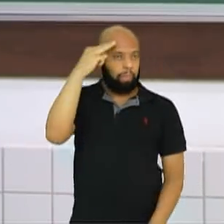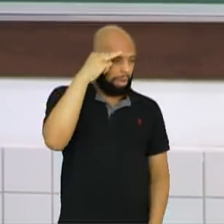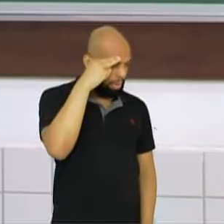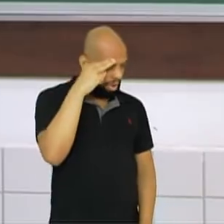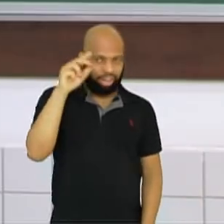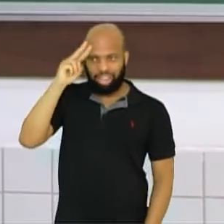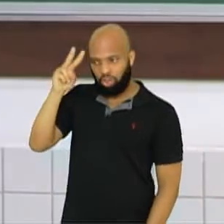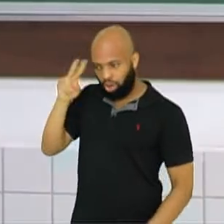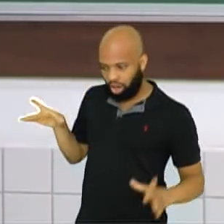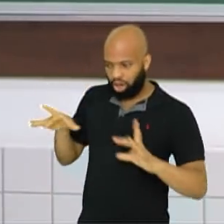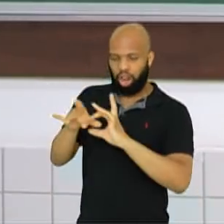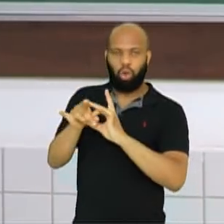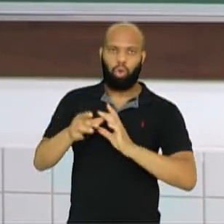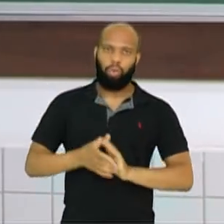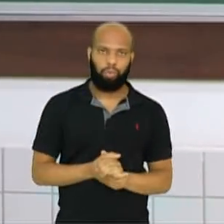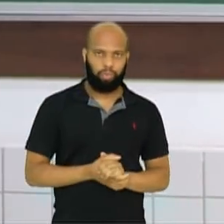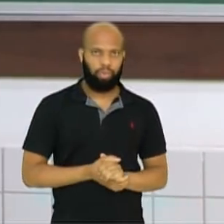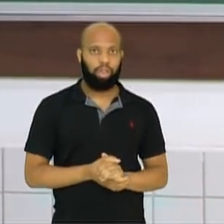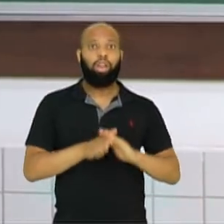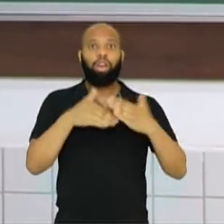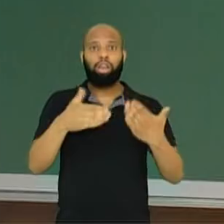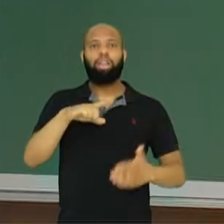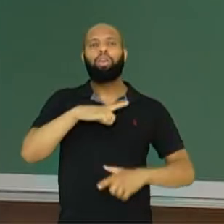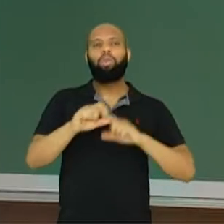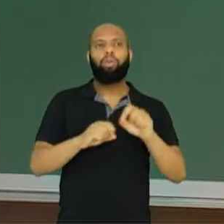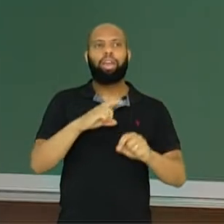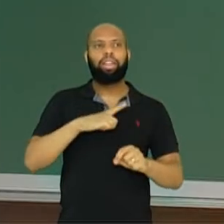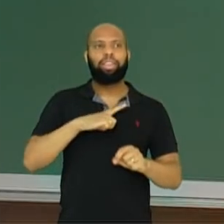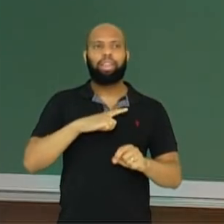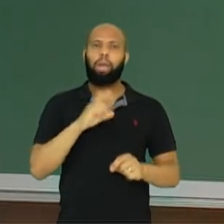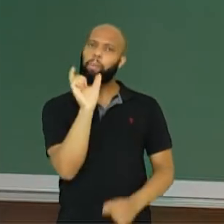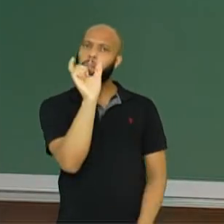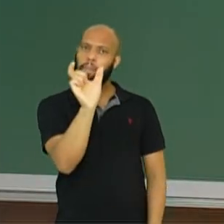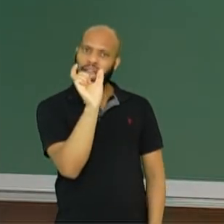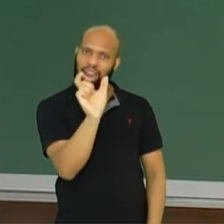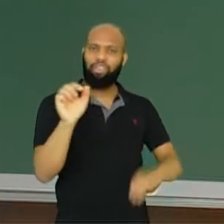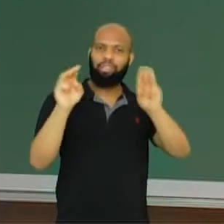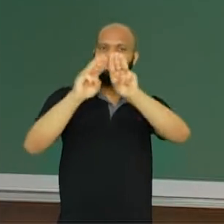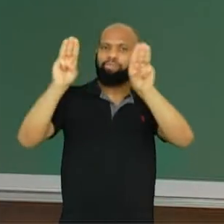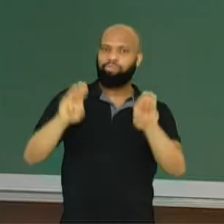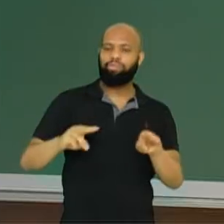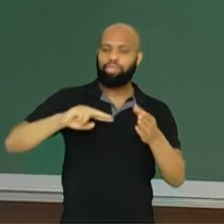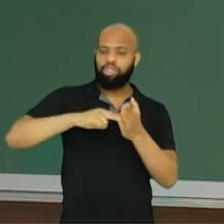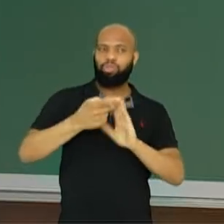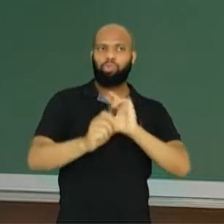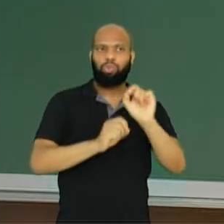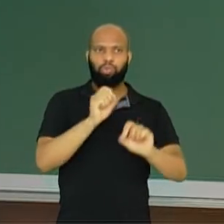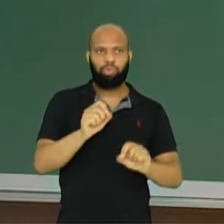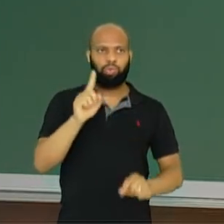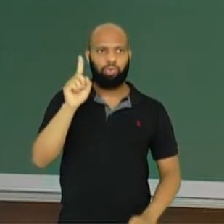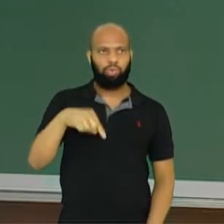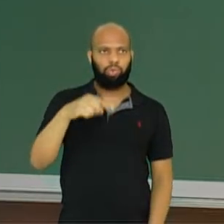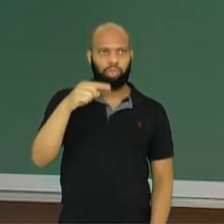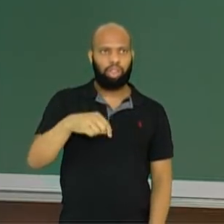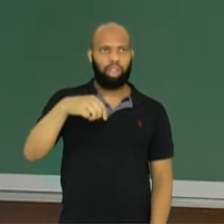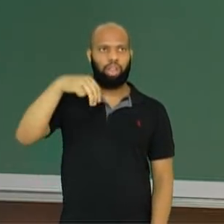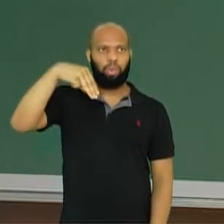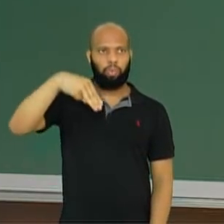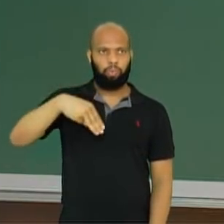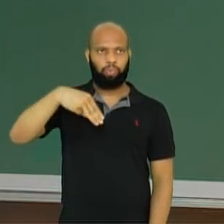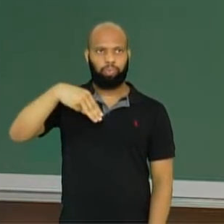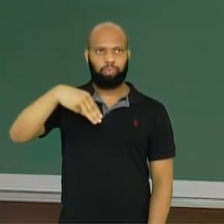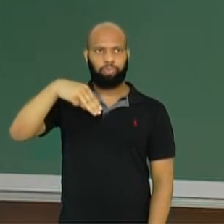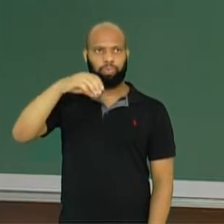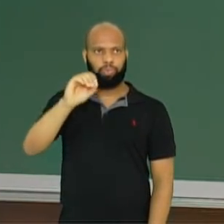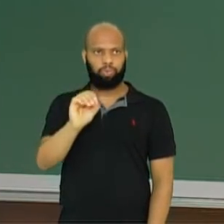e história. Nós podemos pegar, inclusive, a origem do termo museu, que vem de museum, né? Mouseum, que é